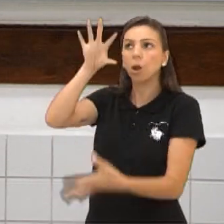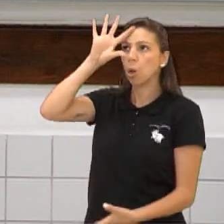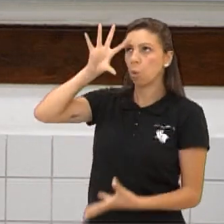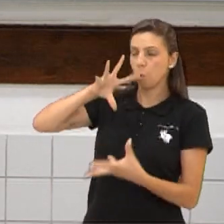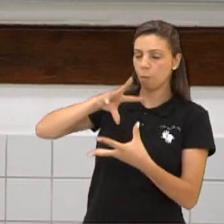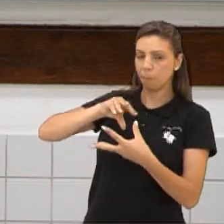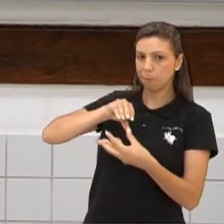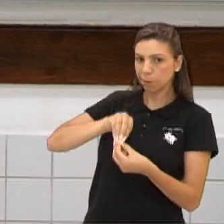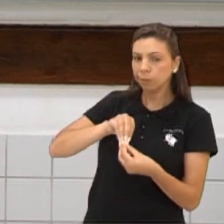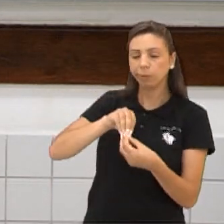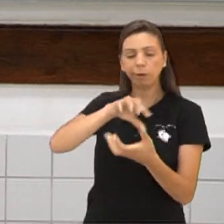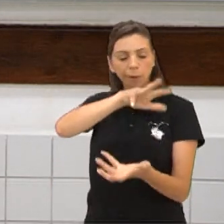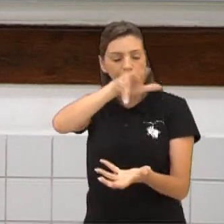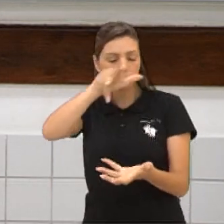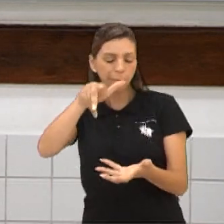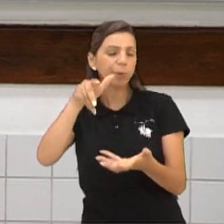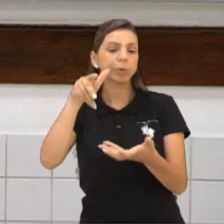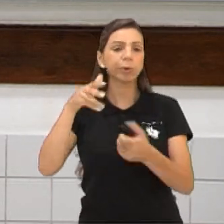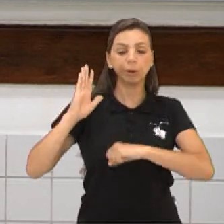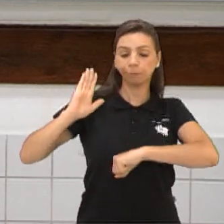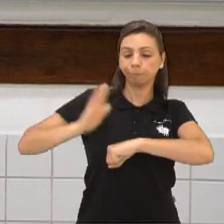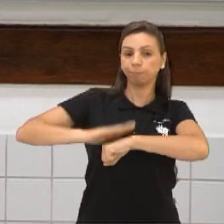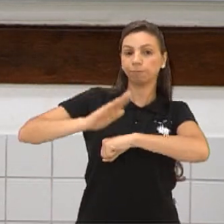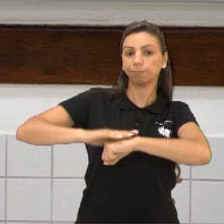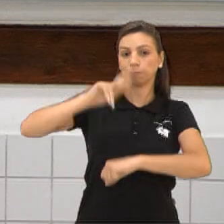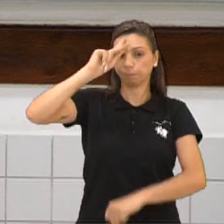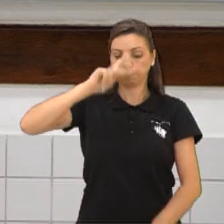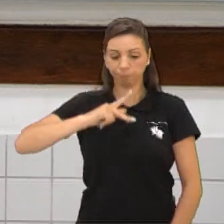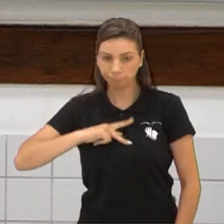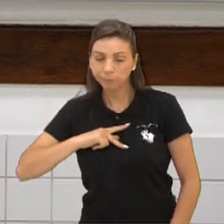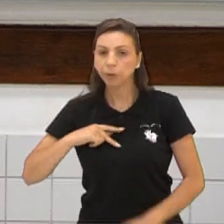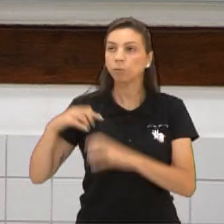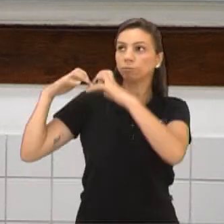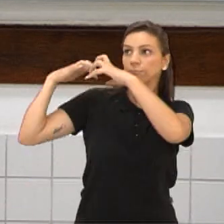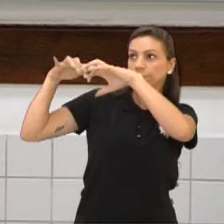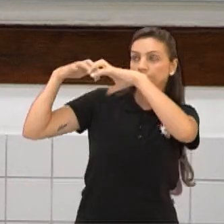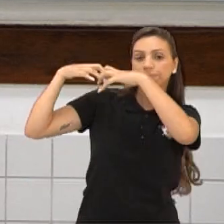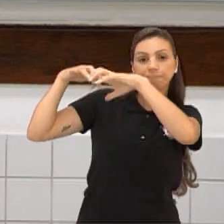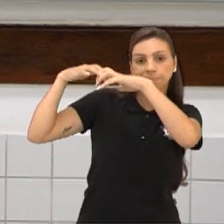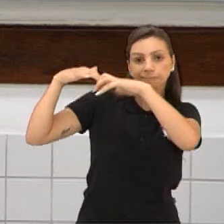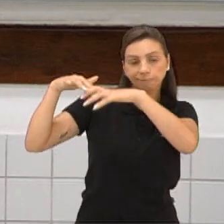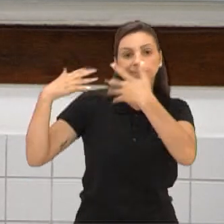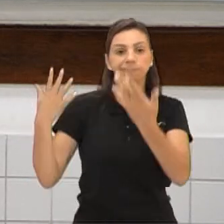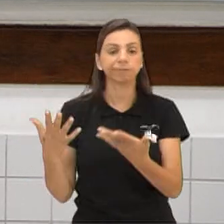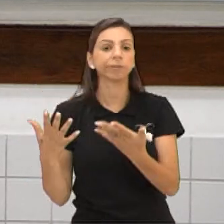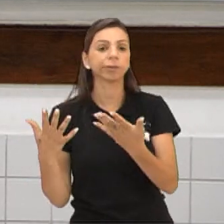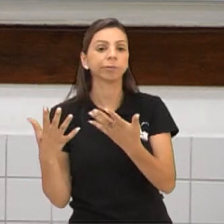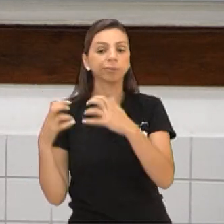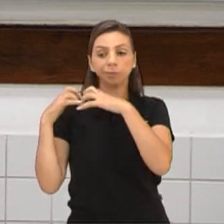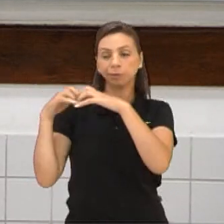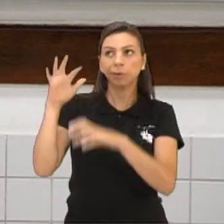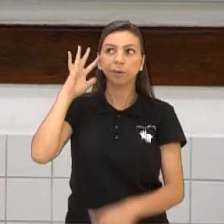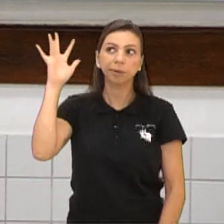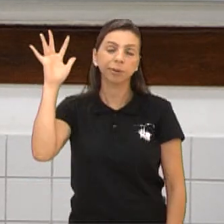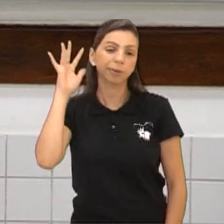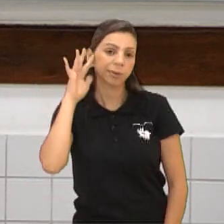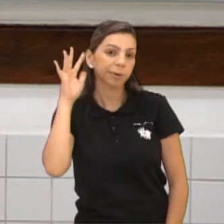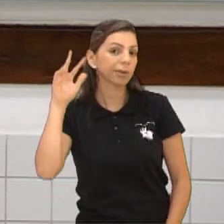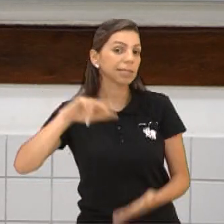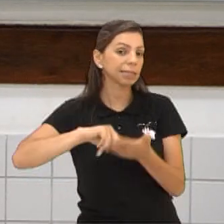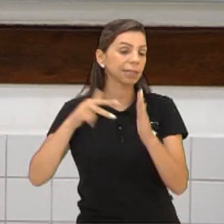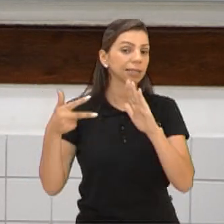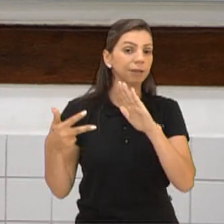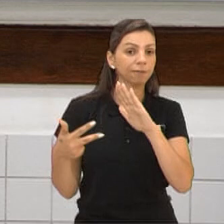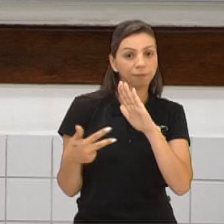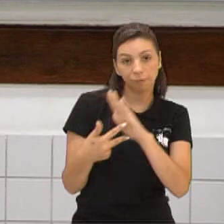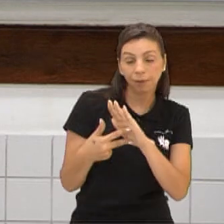o mundo à sua volta e pensar por você mesmo. Então, pensar por si só significa estar maduro,